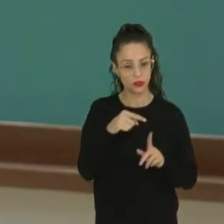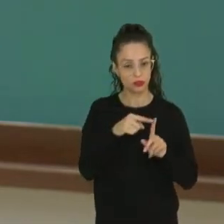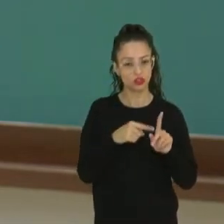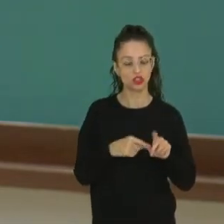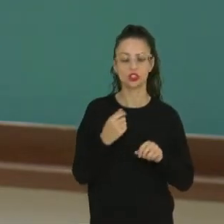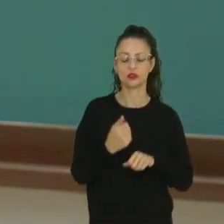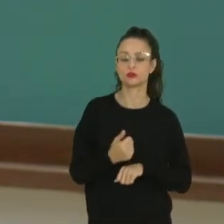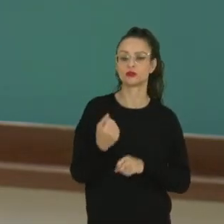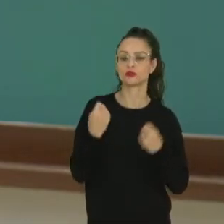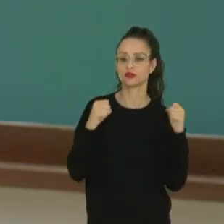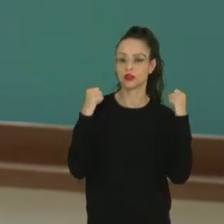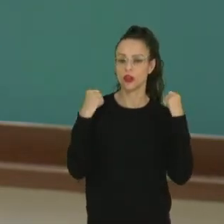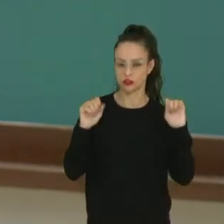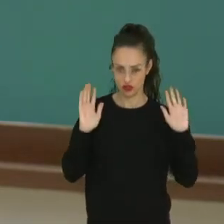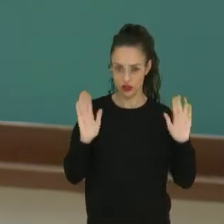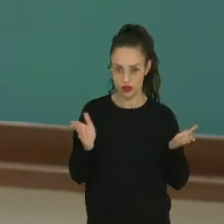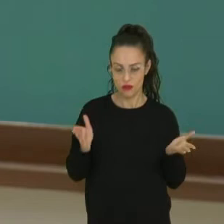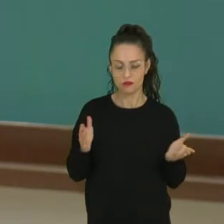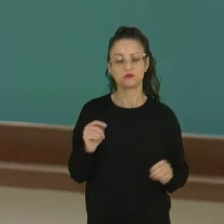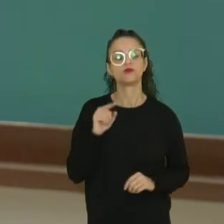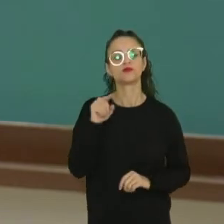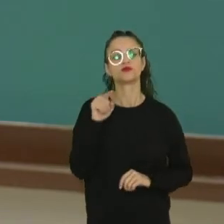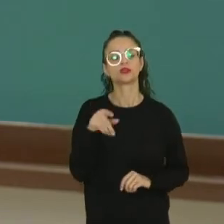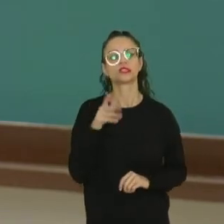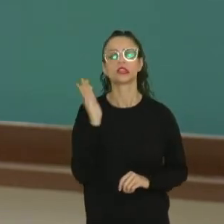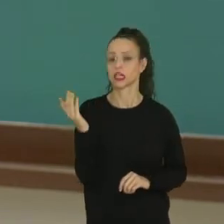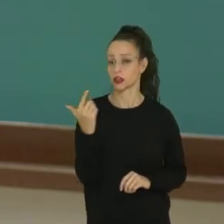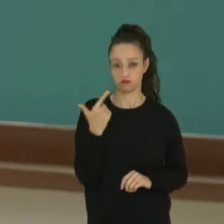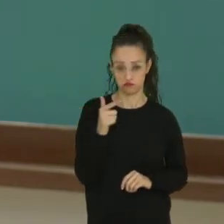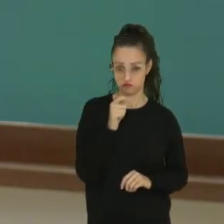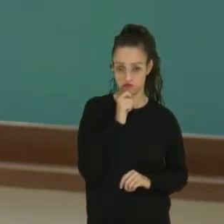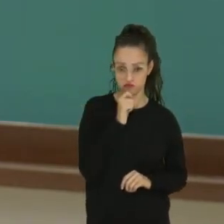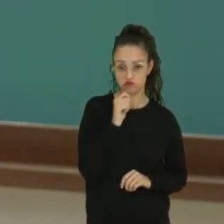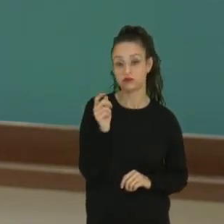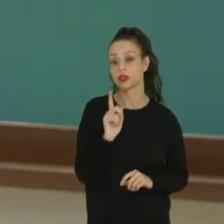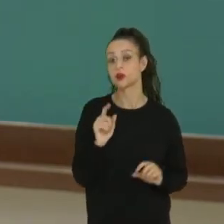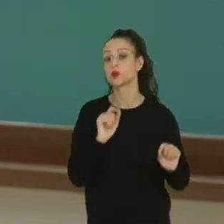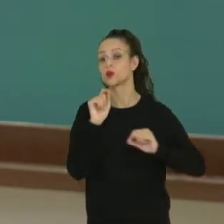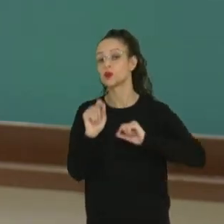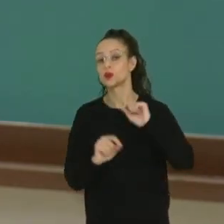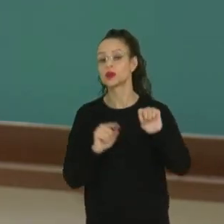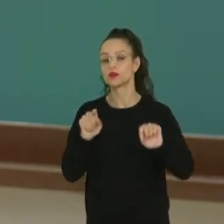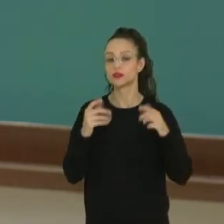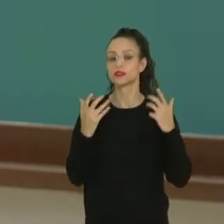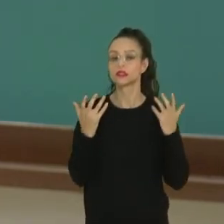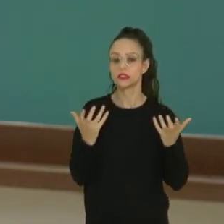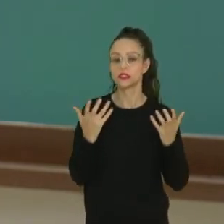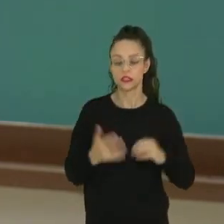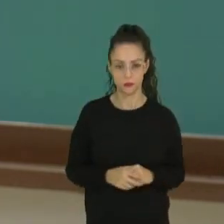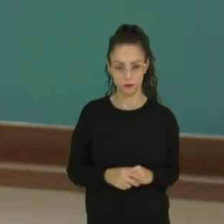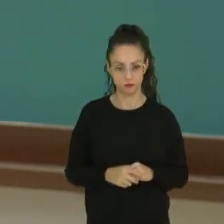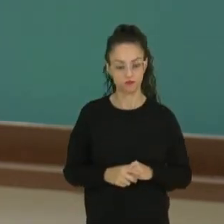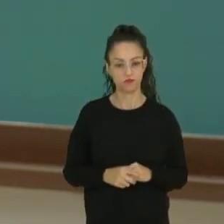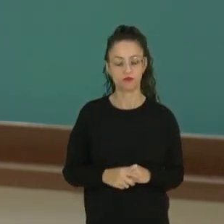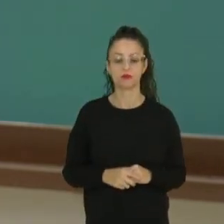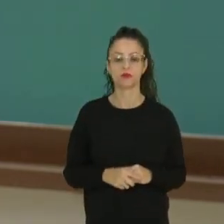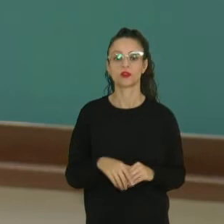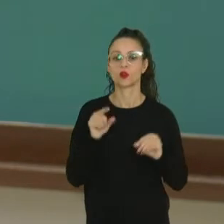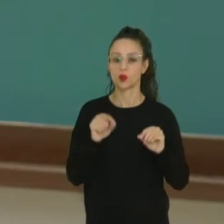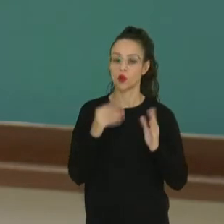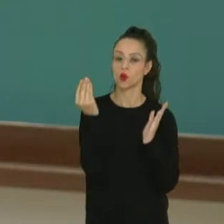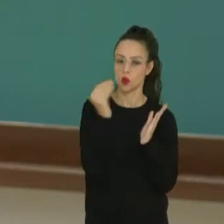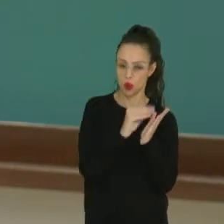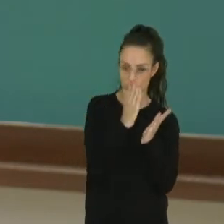de ginástica, né? Se você não teve, quais vocês gostariam de ter? Coloque isso no